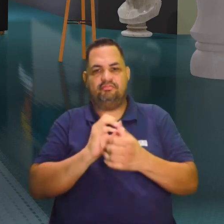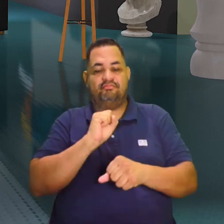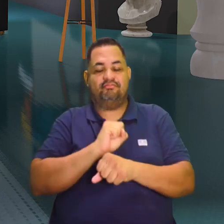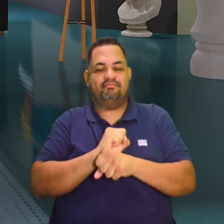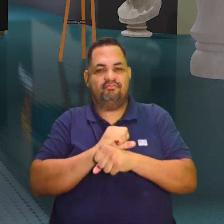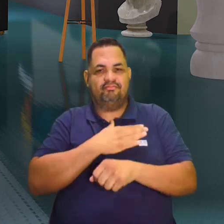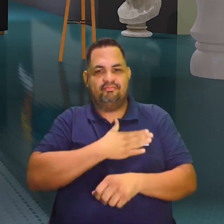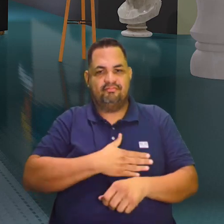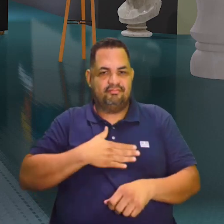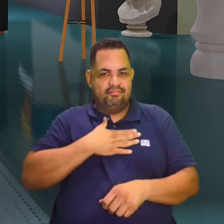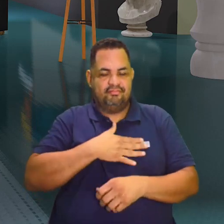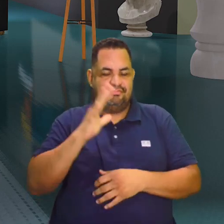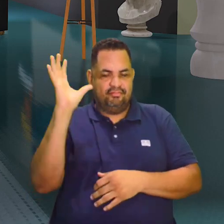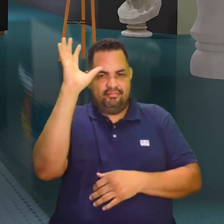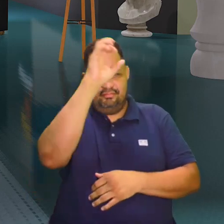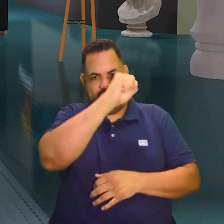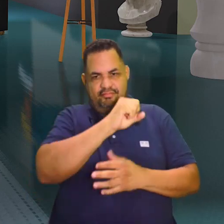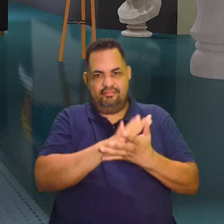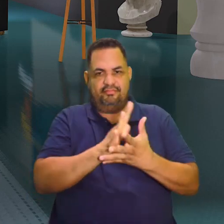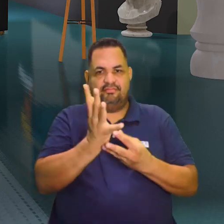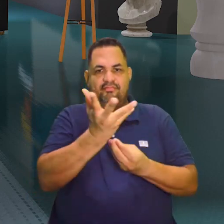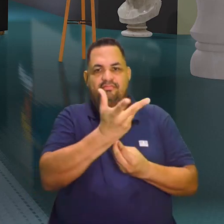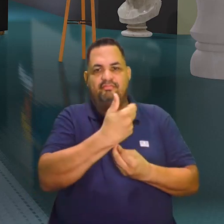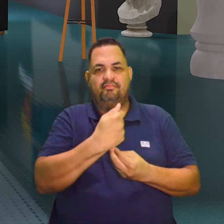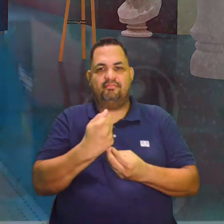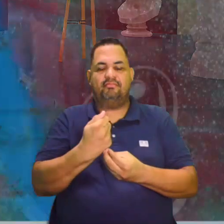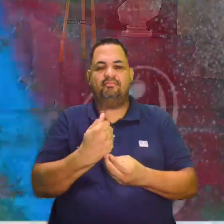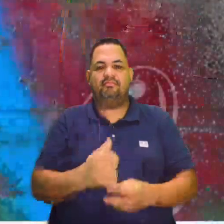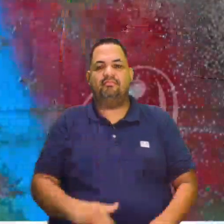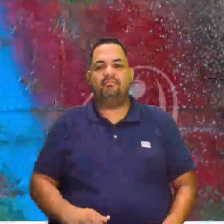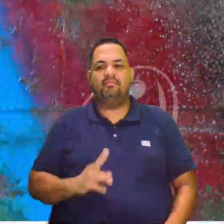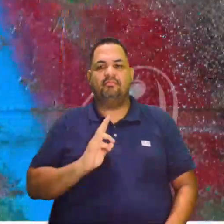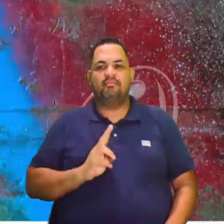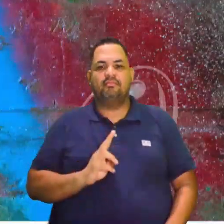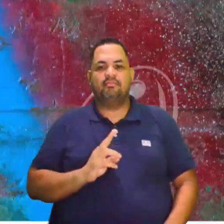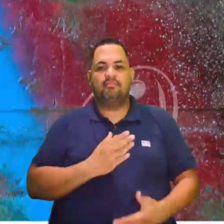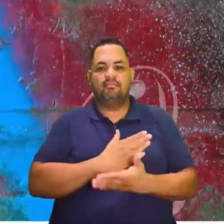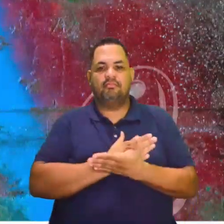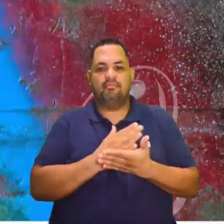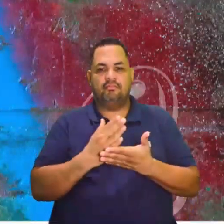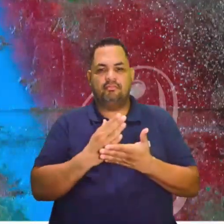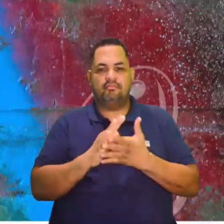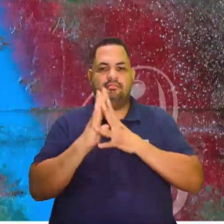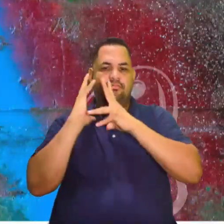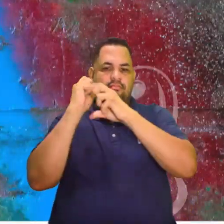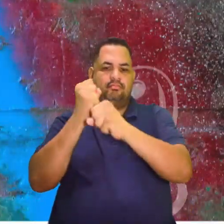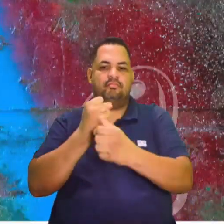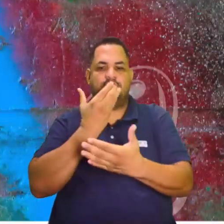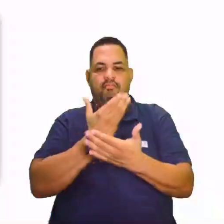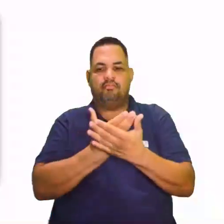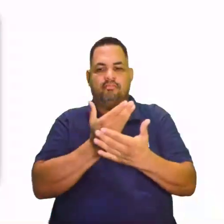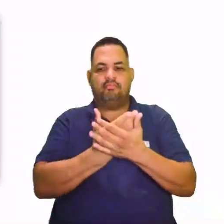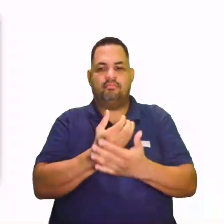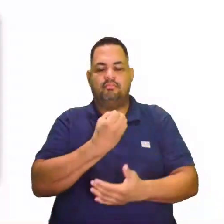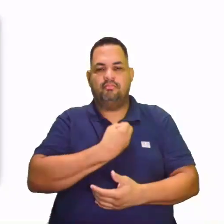vocês gostem de aprender sobre arte. Então vamos lá, dar início à nossa revisão. Aula